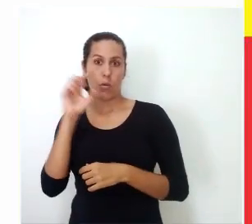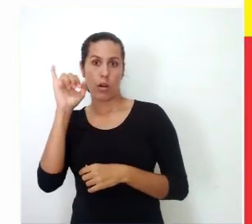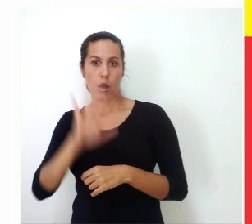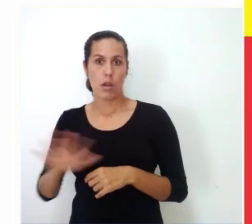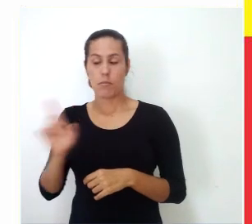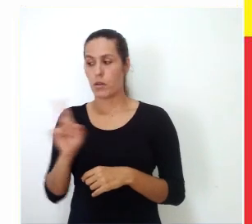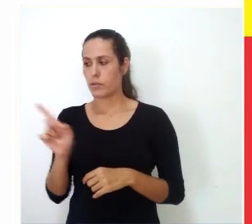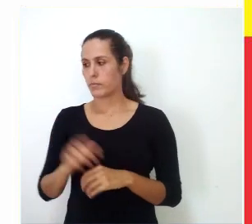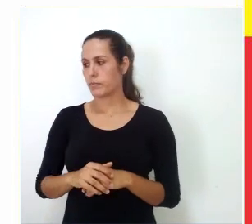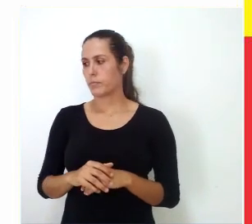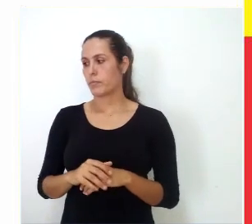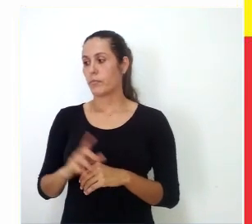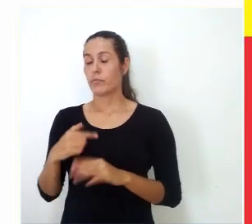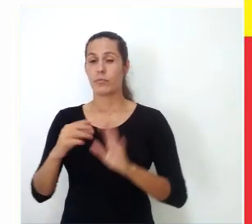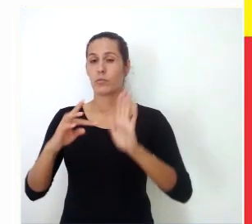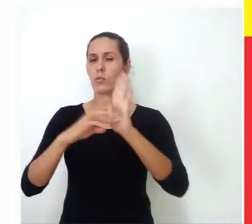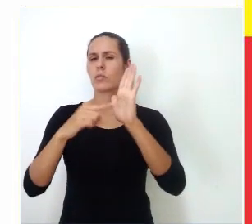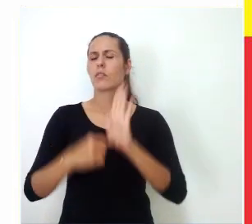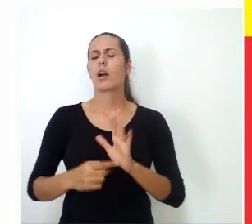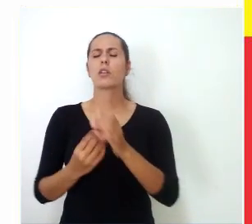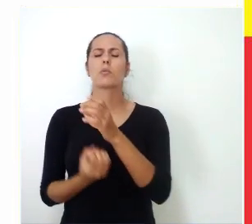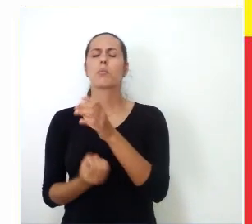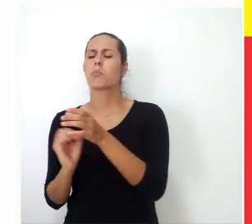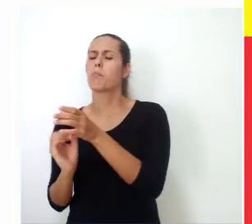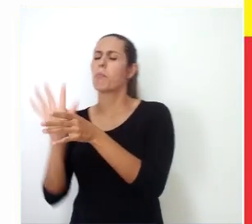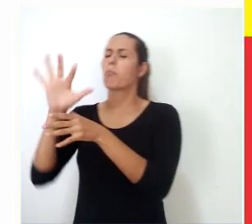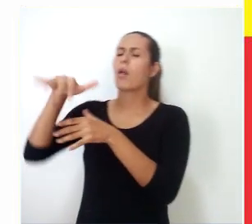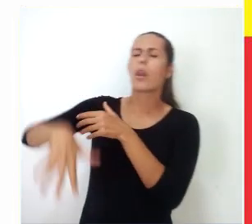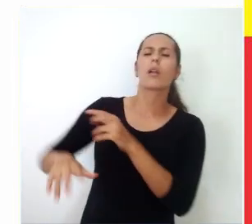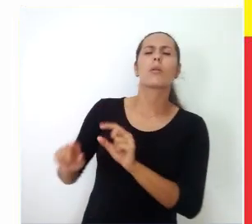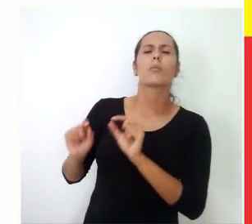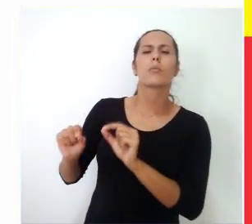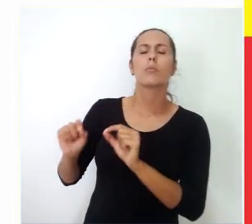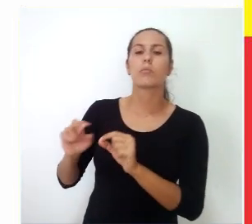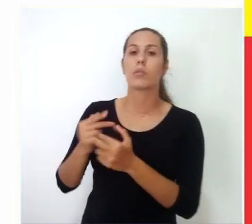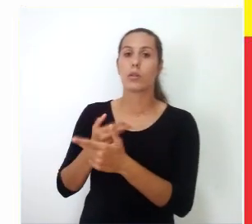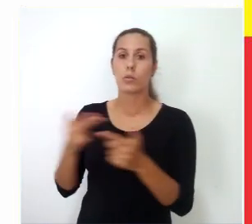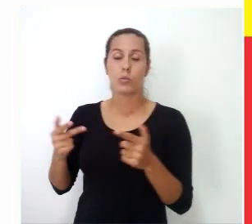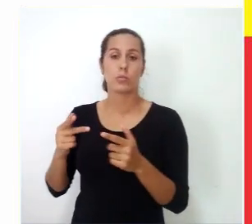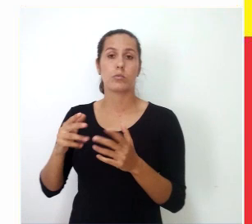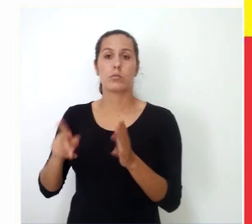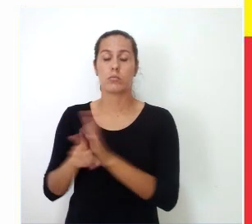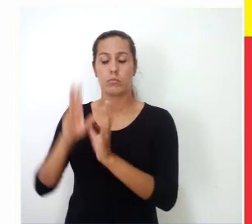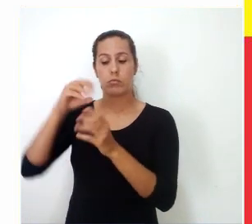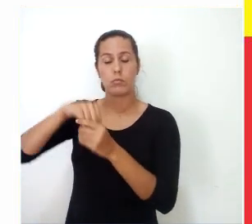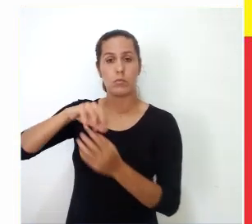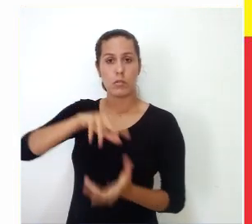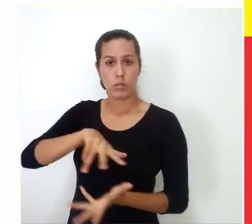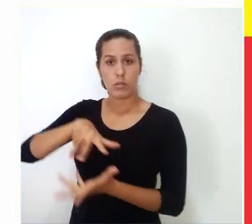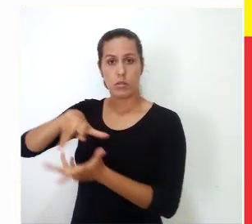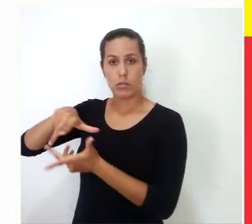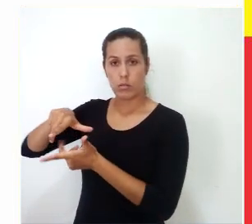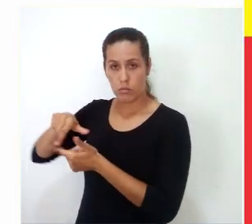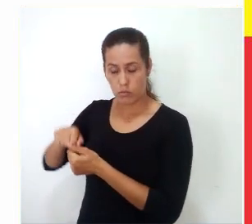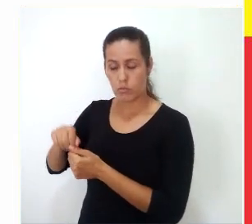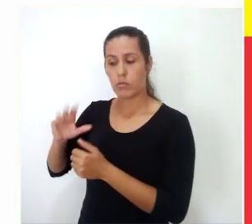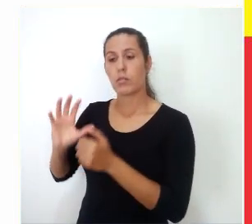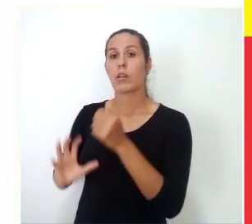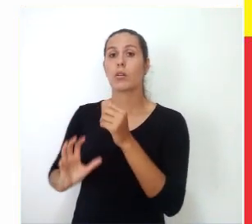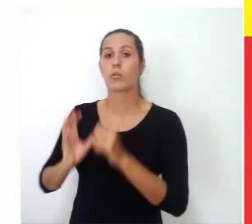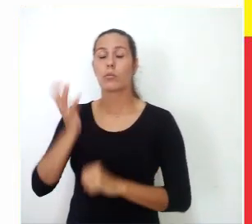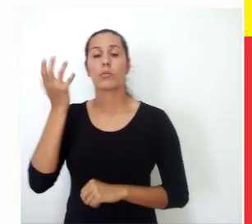vulcanismo. Olha a imagem. Chamamos de vulcanismo os fatos e os fenômenos